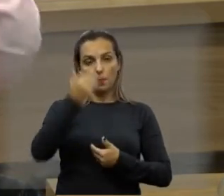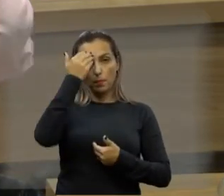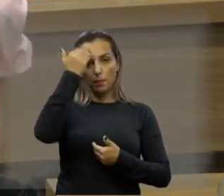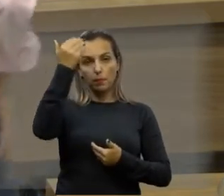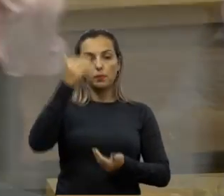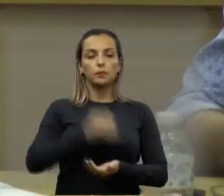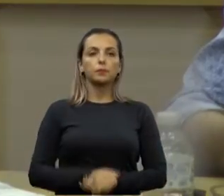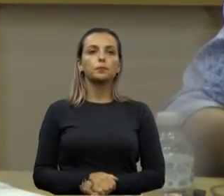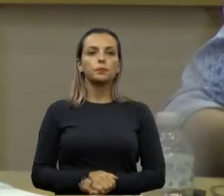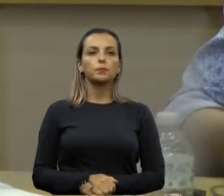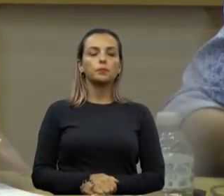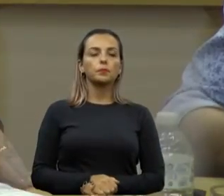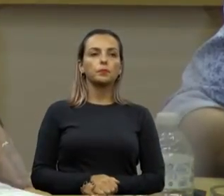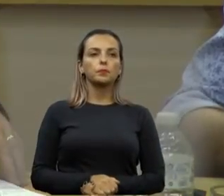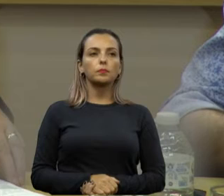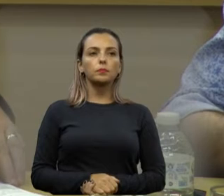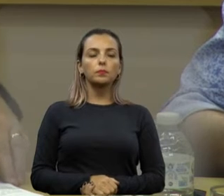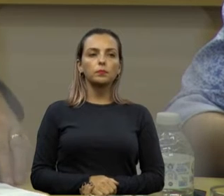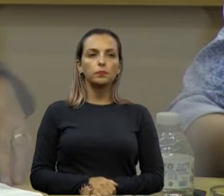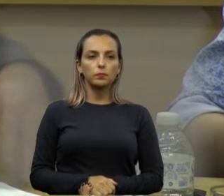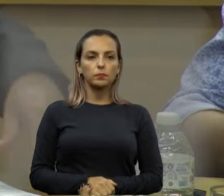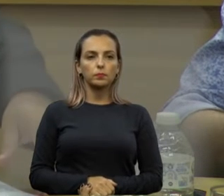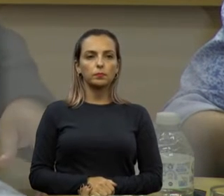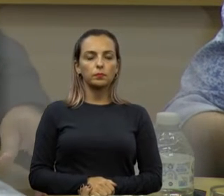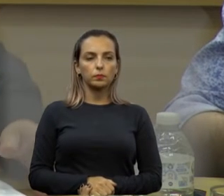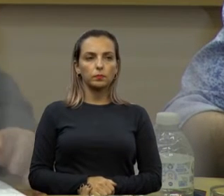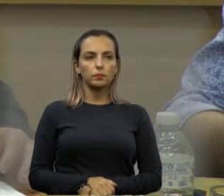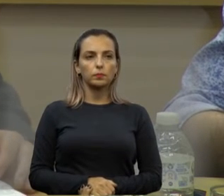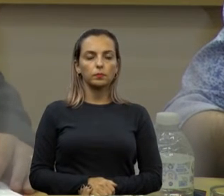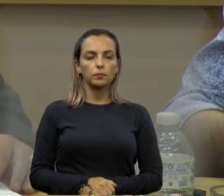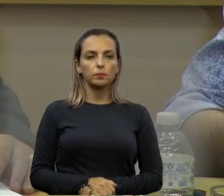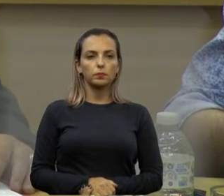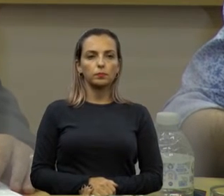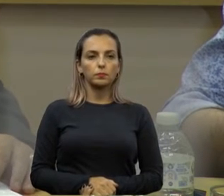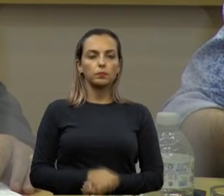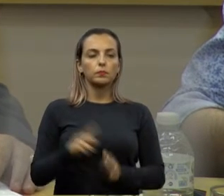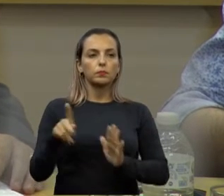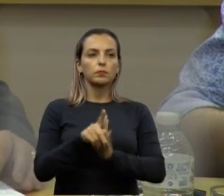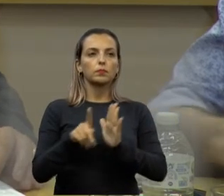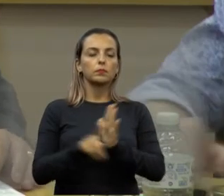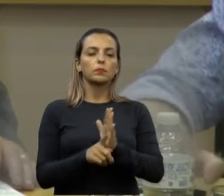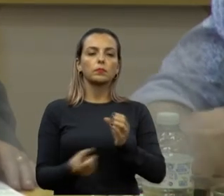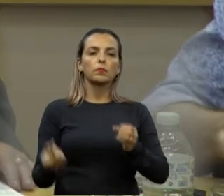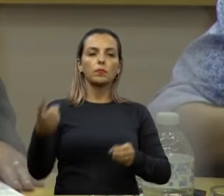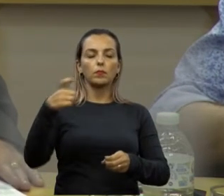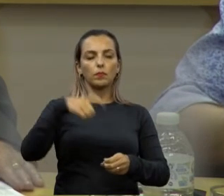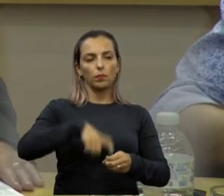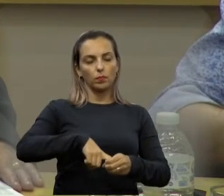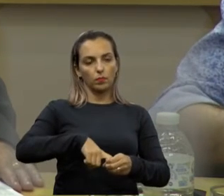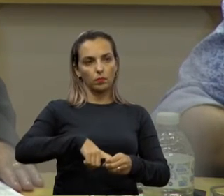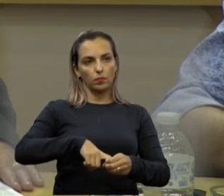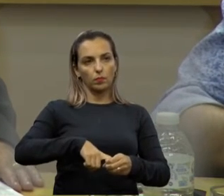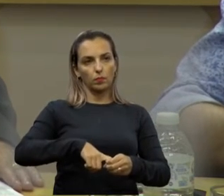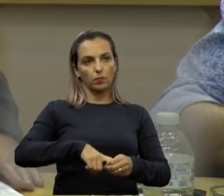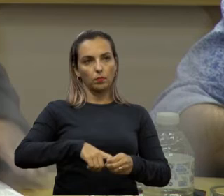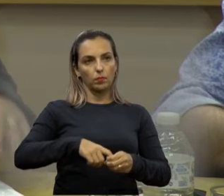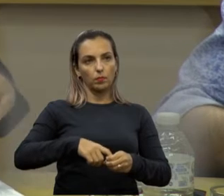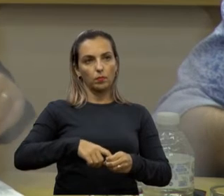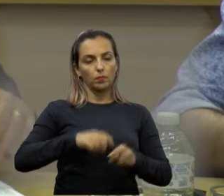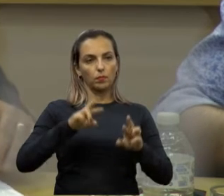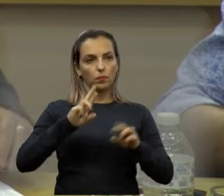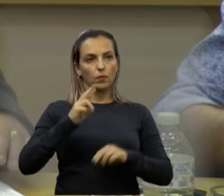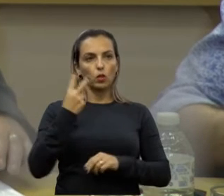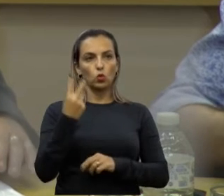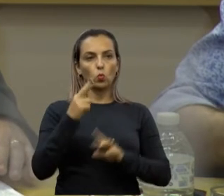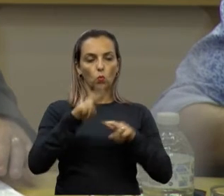obrigado Vereador é então esse projeto volta em duas